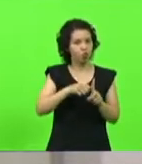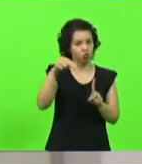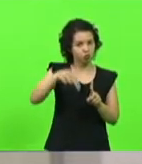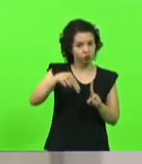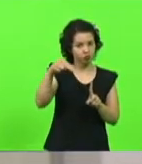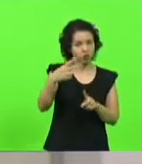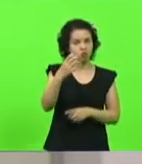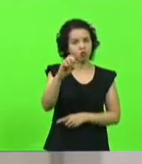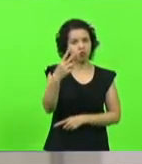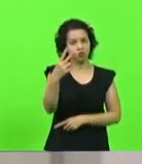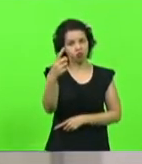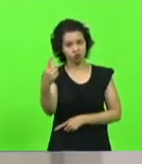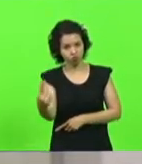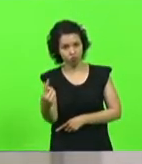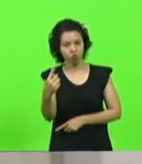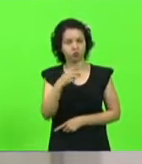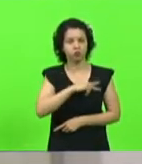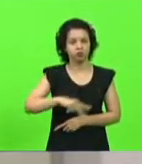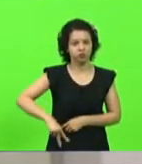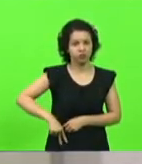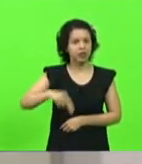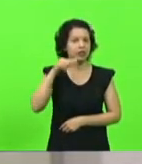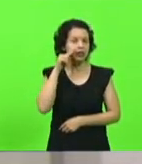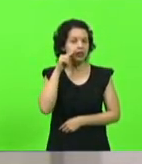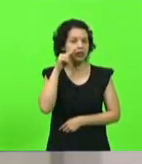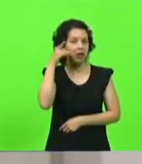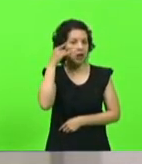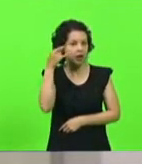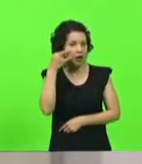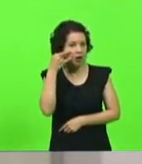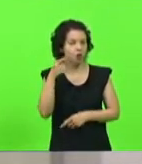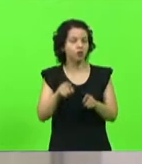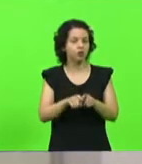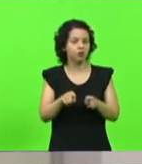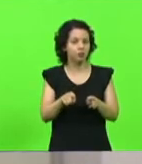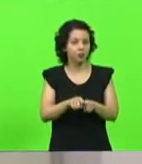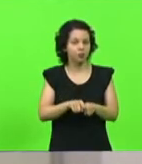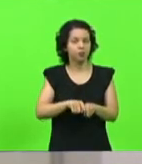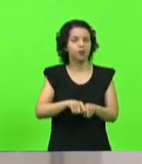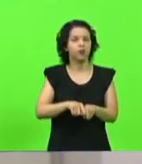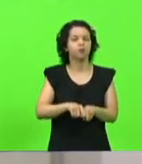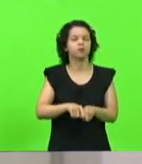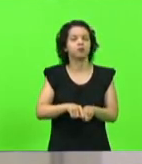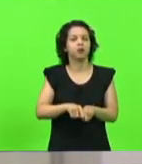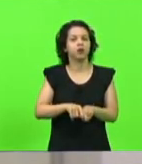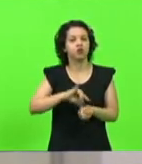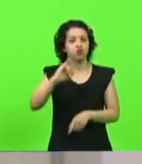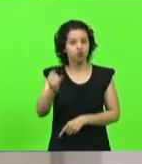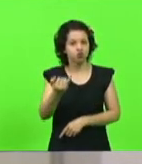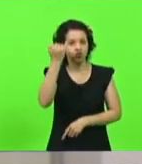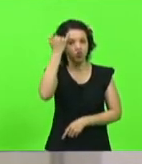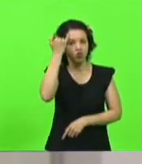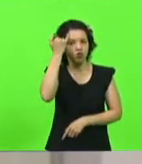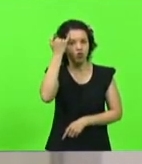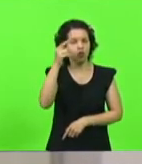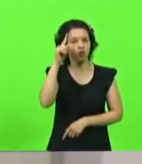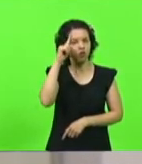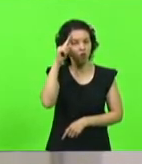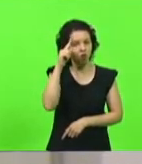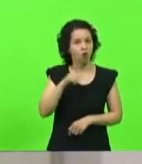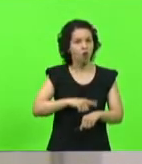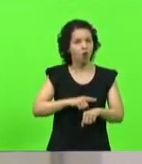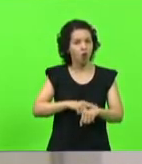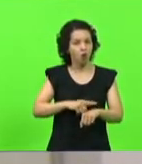novembro de 2021. Presidência, deputado Mauro de Nadal e Jair Mioto. Às 19 horas do dia 22 do mês de novembro de